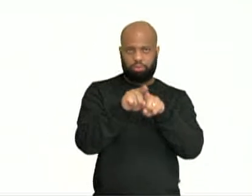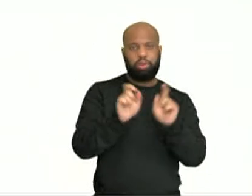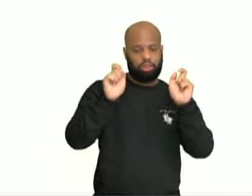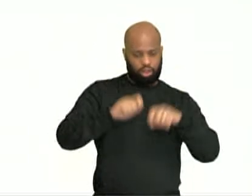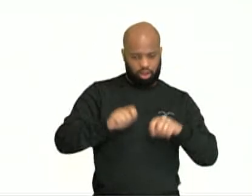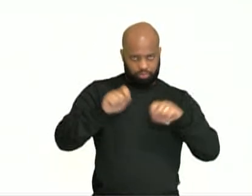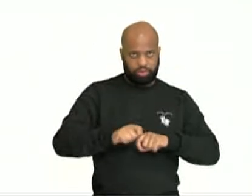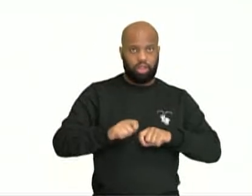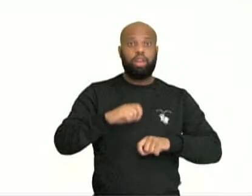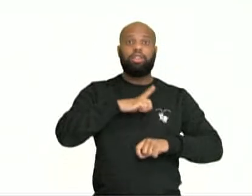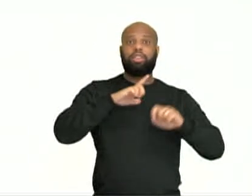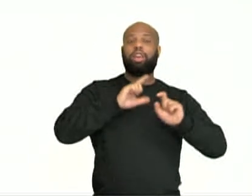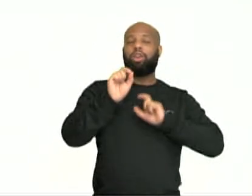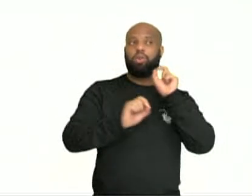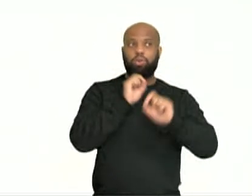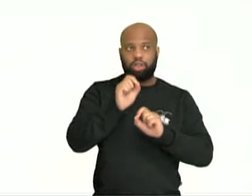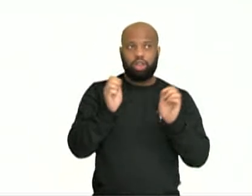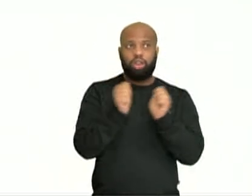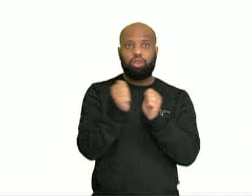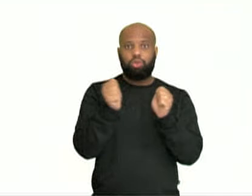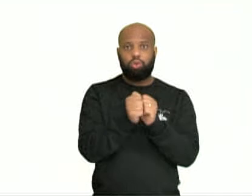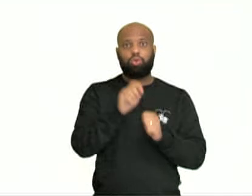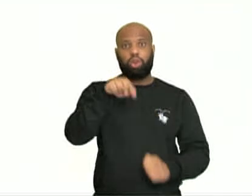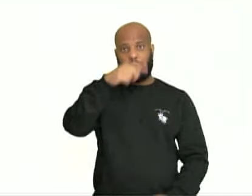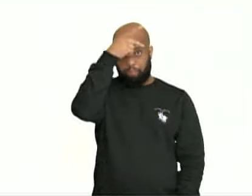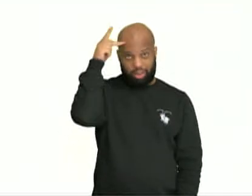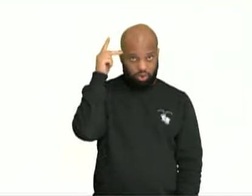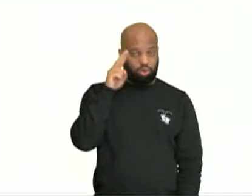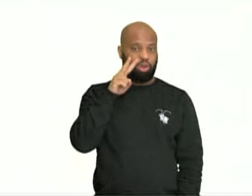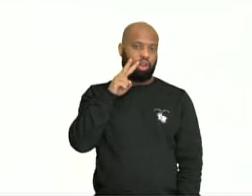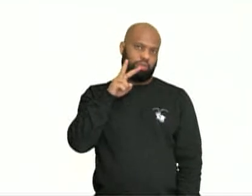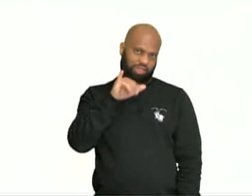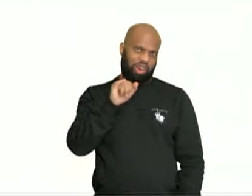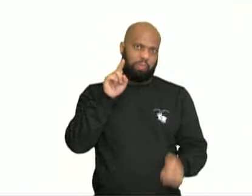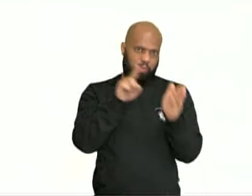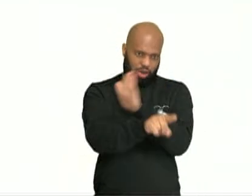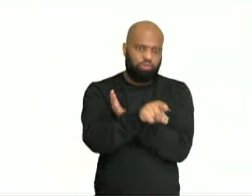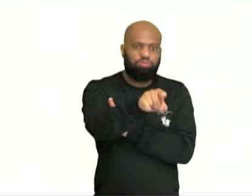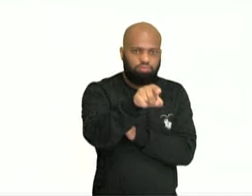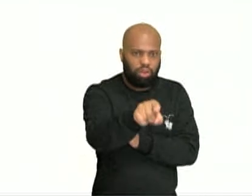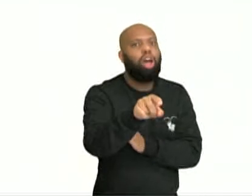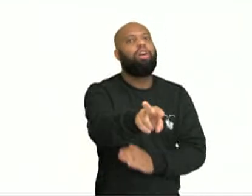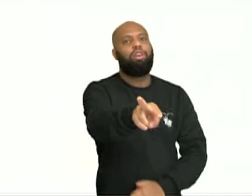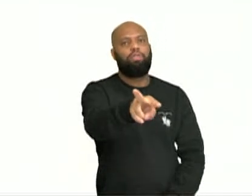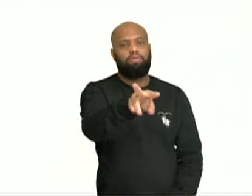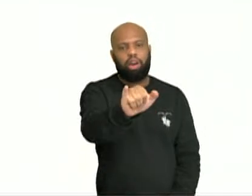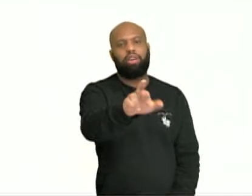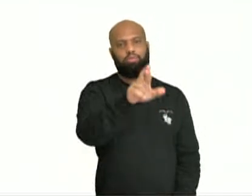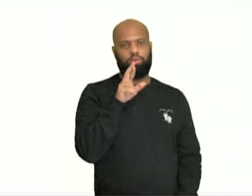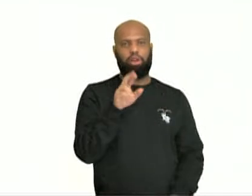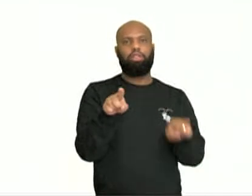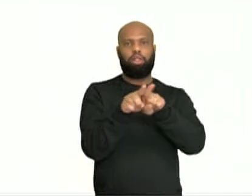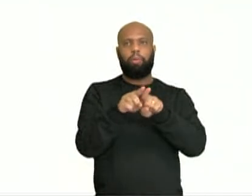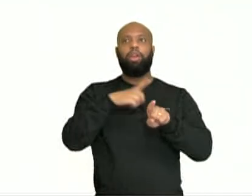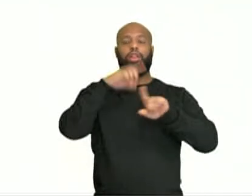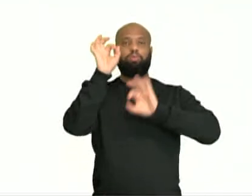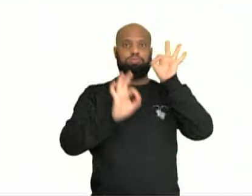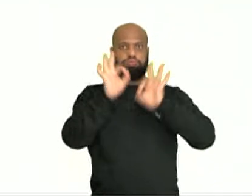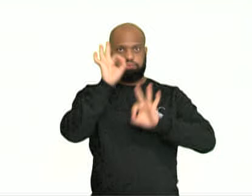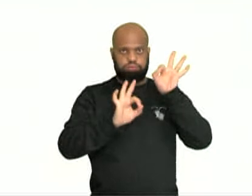Tem, claro, a presença de quem? Do entrevistador e do entrevistado. Exige um preparo